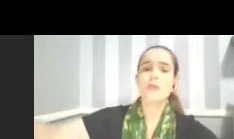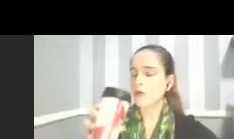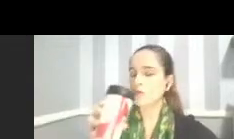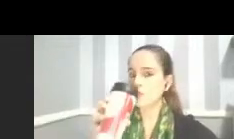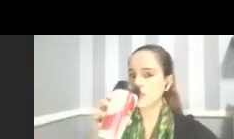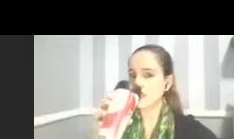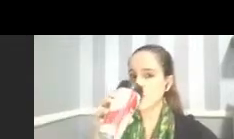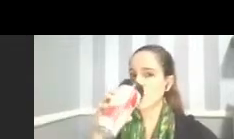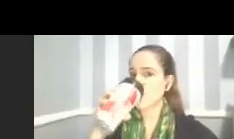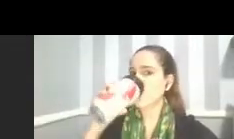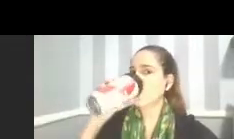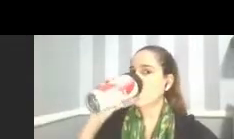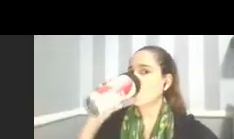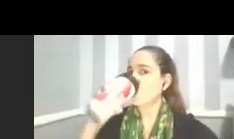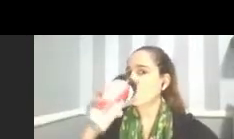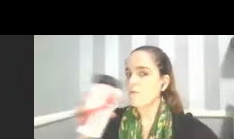falar sobre os pontos de pressão.